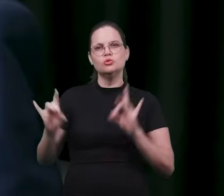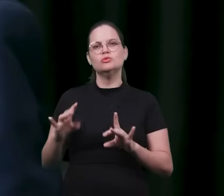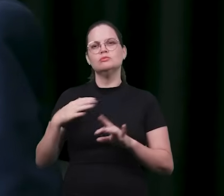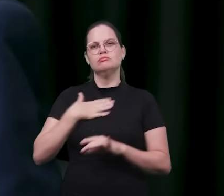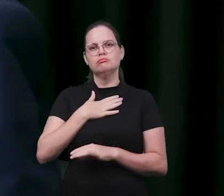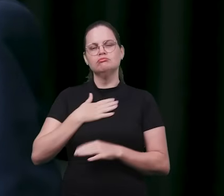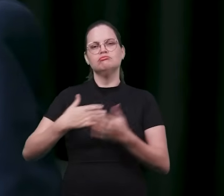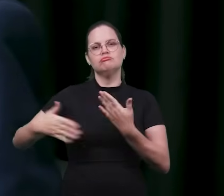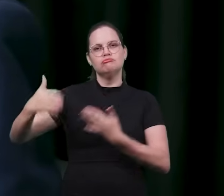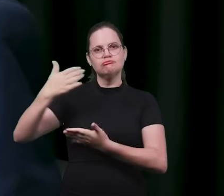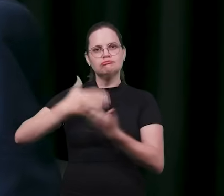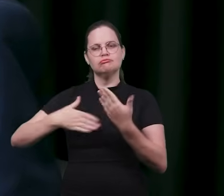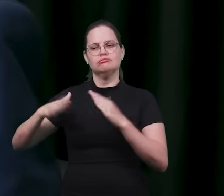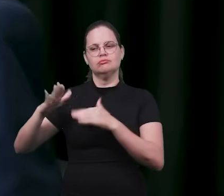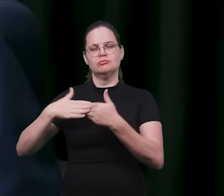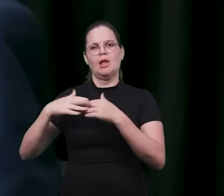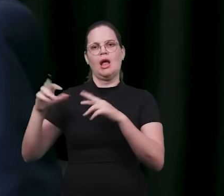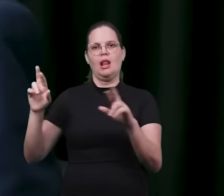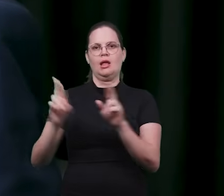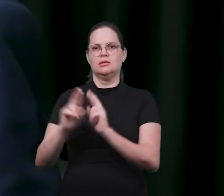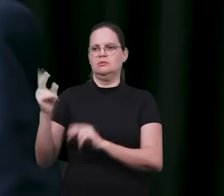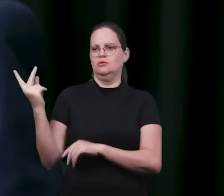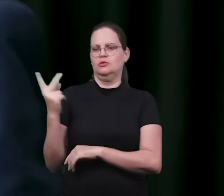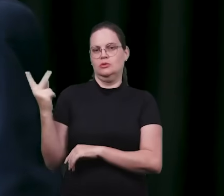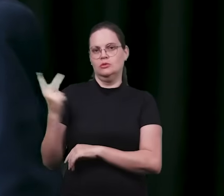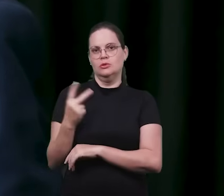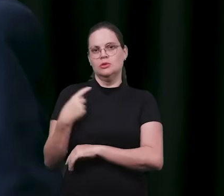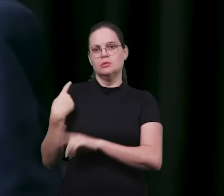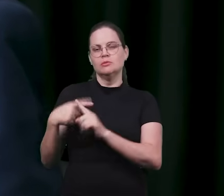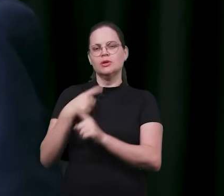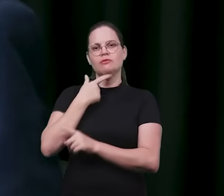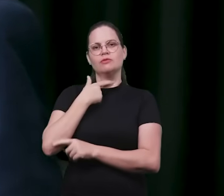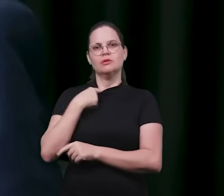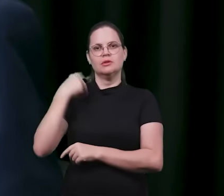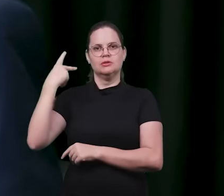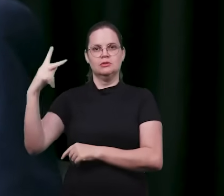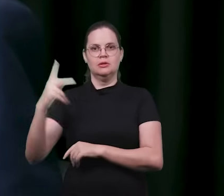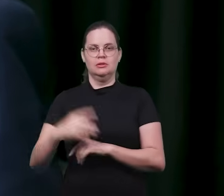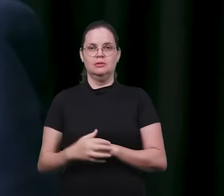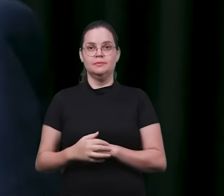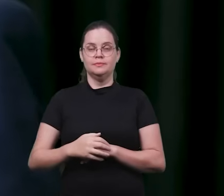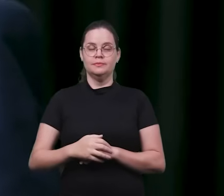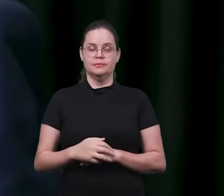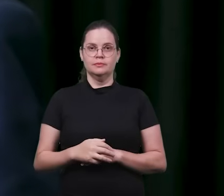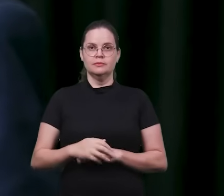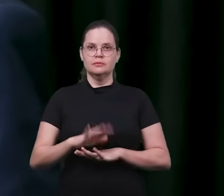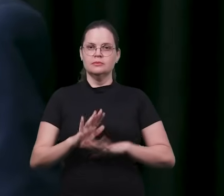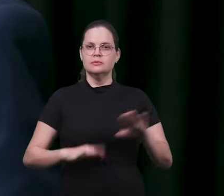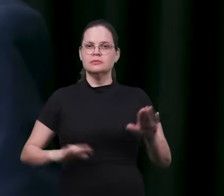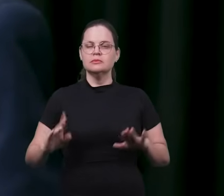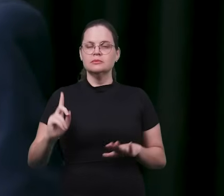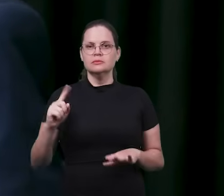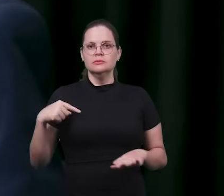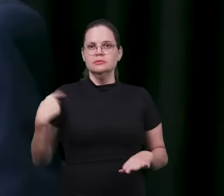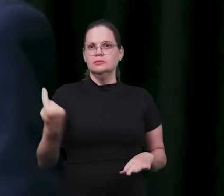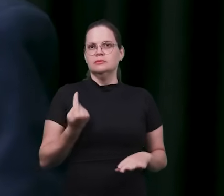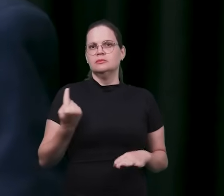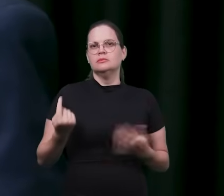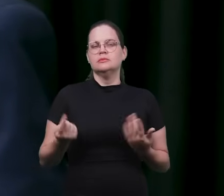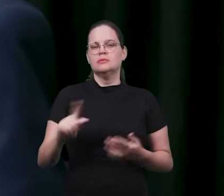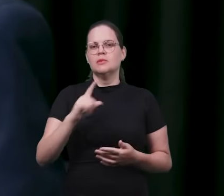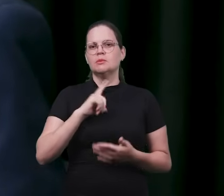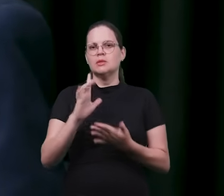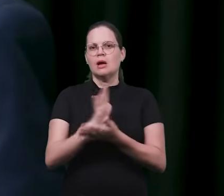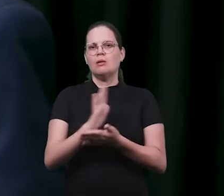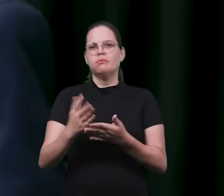E conforme aquilo que Ele deseja. Às vezes a gente tem o hábito, vamos dizer